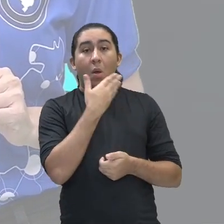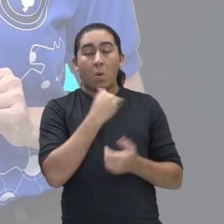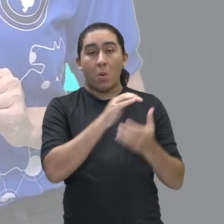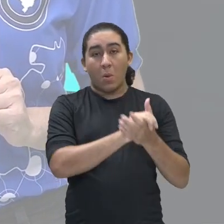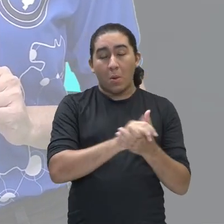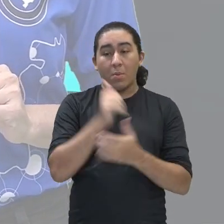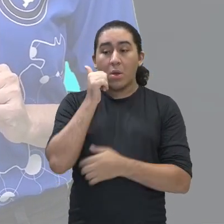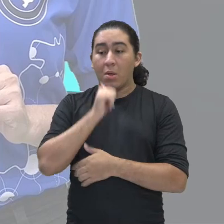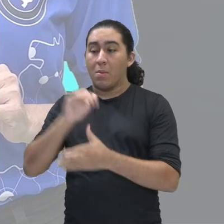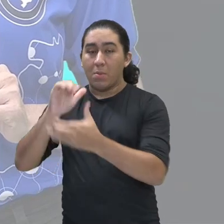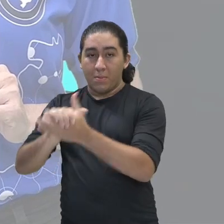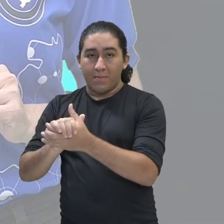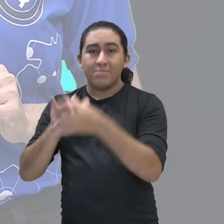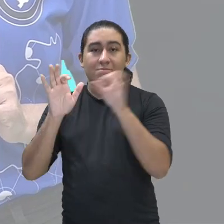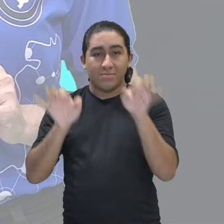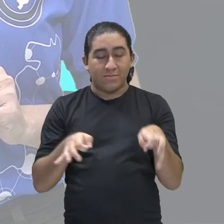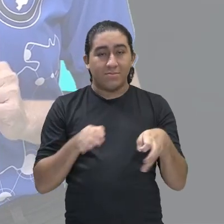Niece.